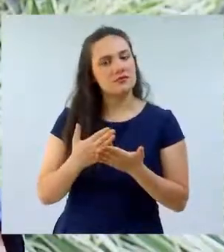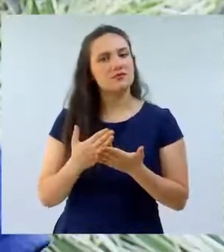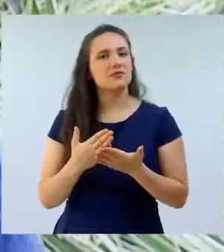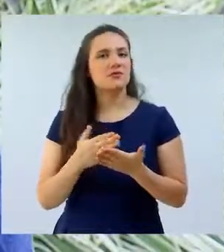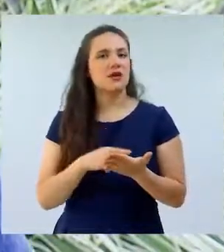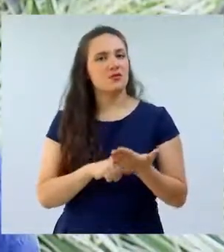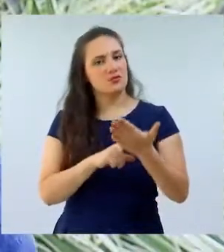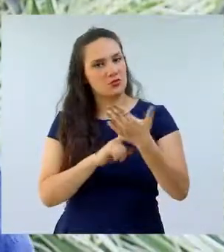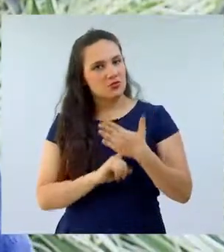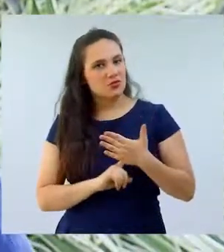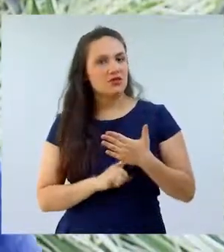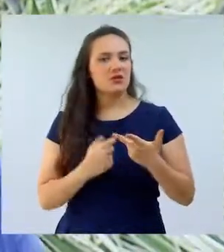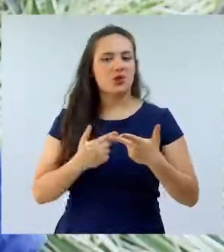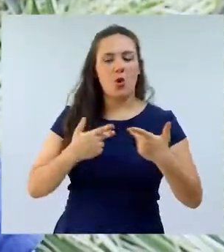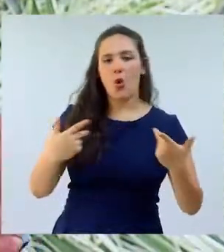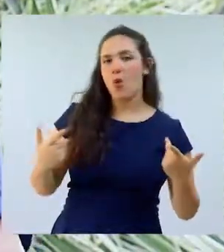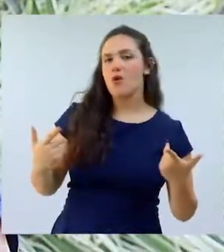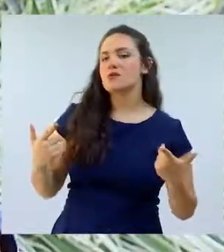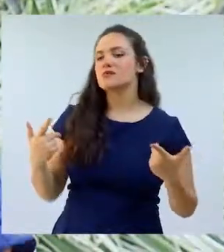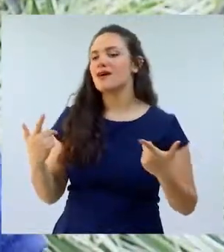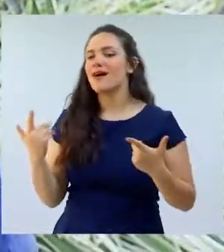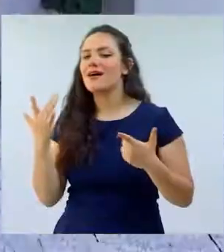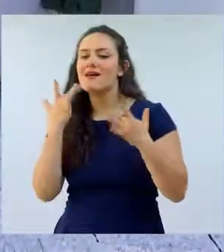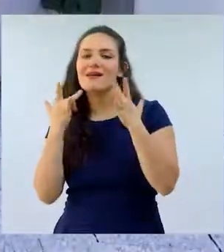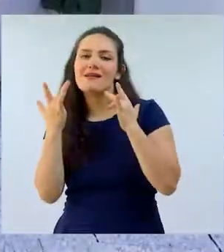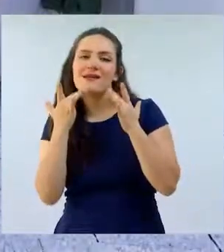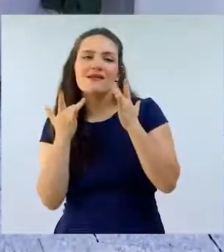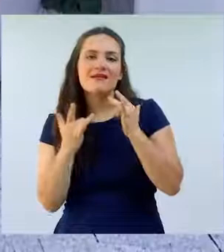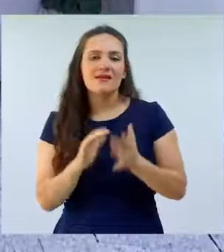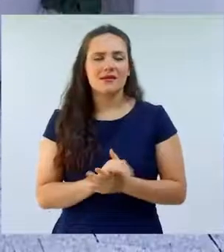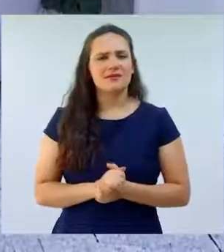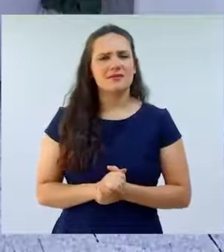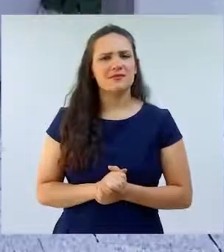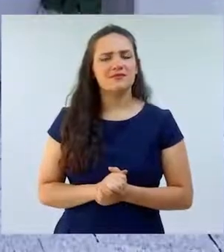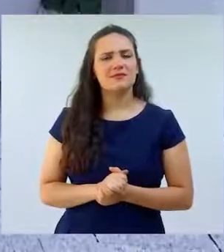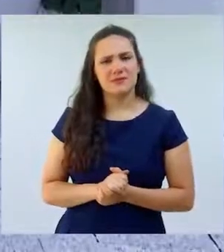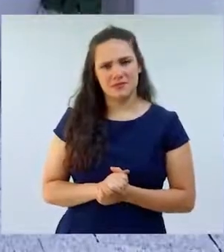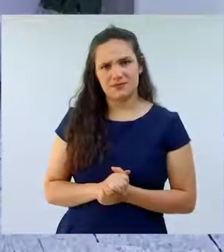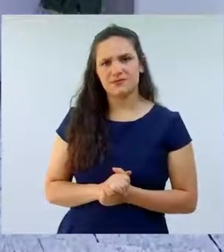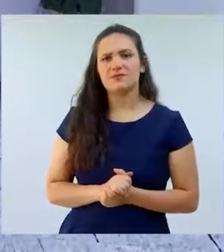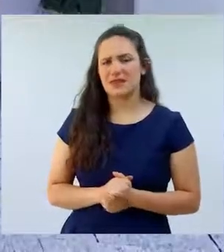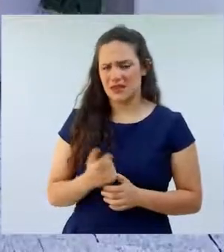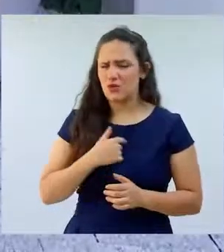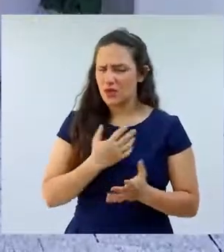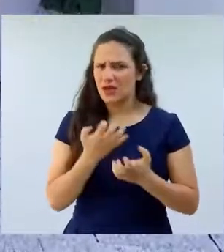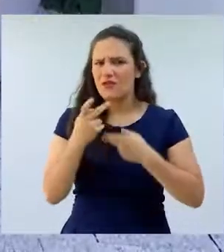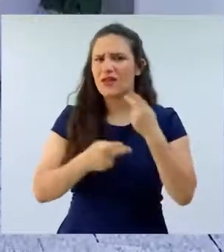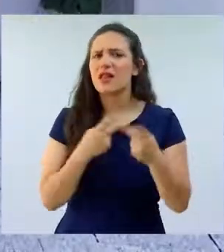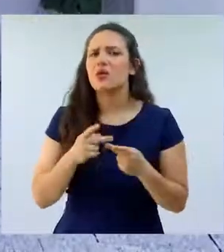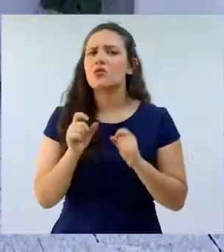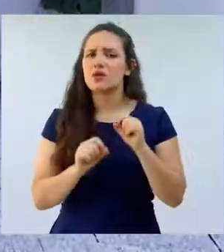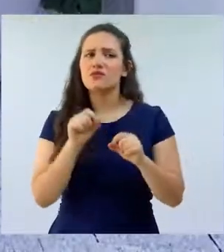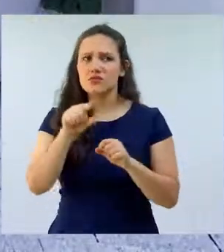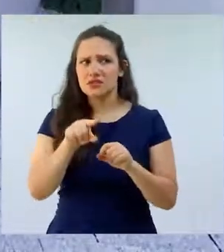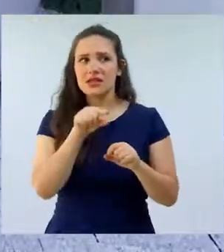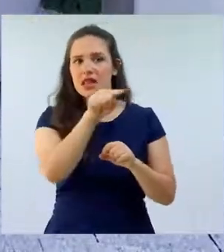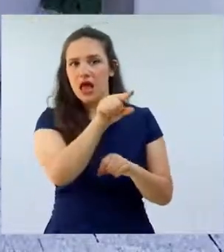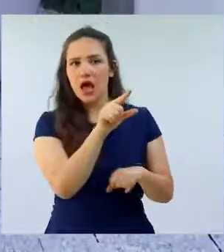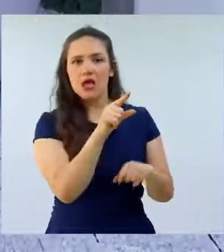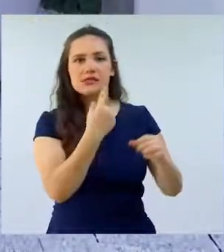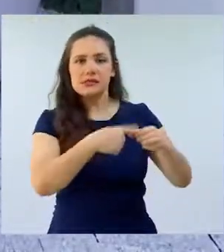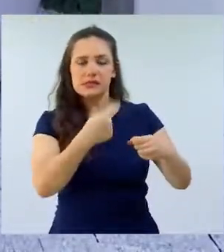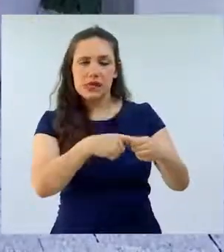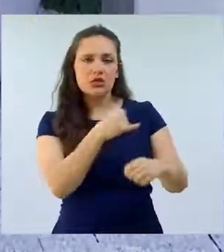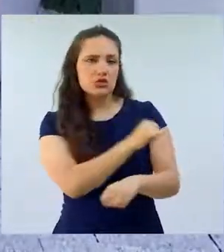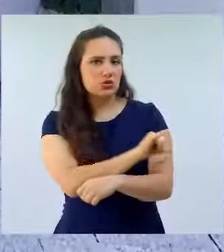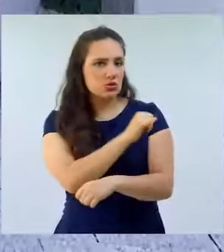lado artístico mesmo, para ver artístico. Aí você vai lapidando, né? Tá, mas vamos só para a gente não perder esse fio da meada. Essa tua formação no Rio, essa experiência